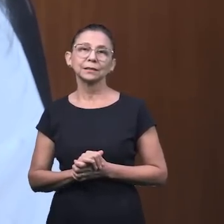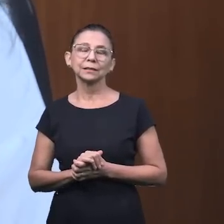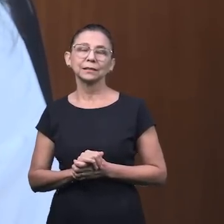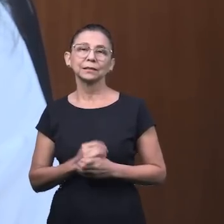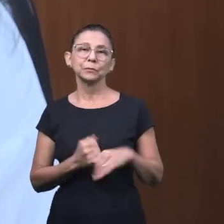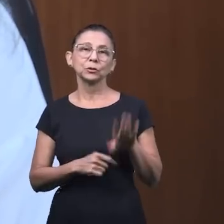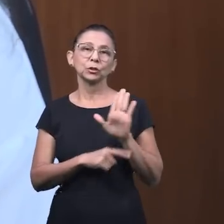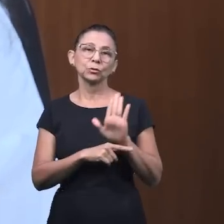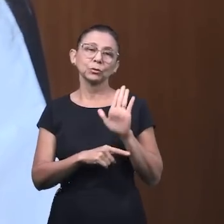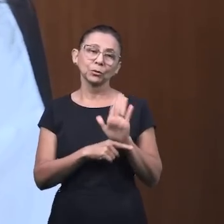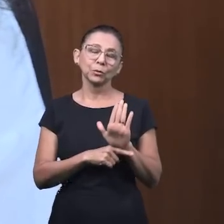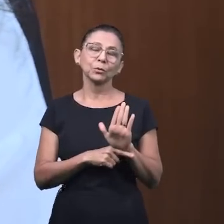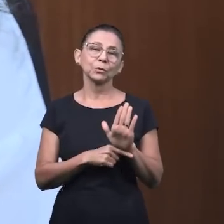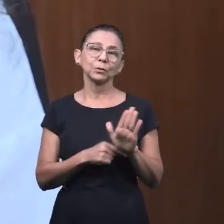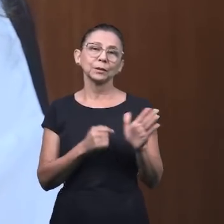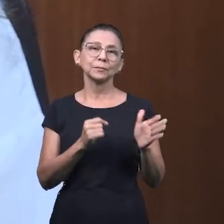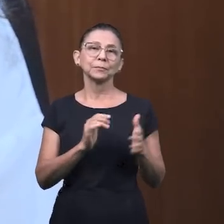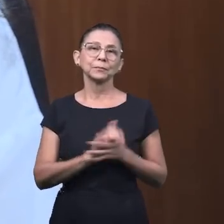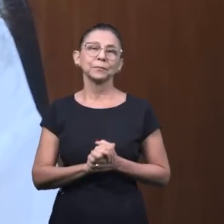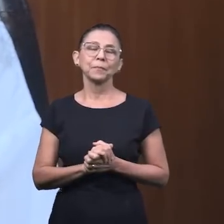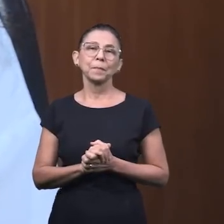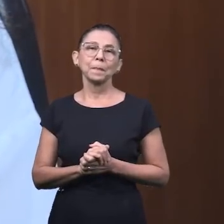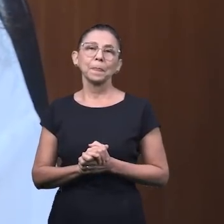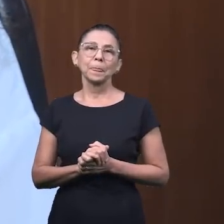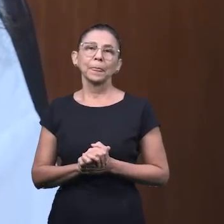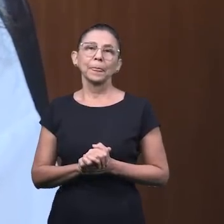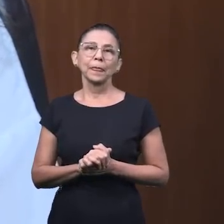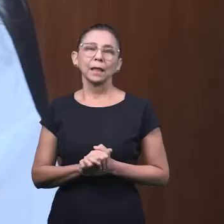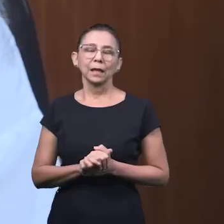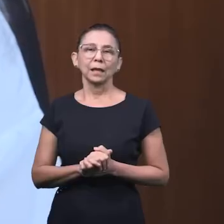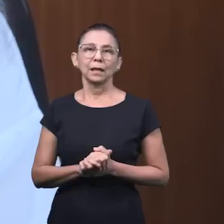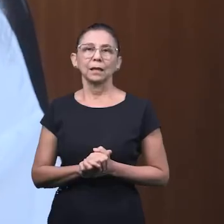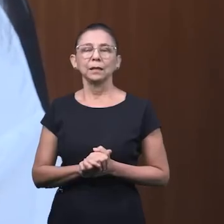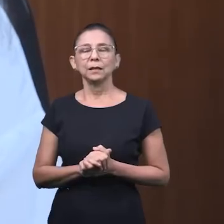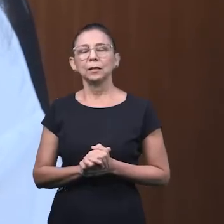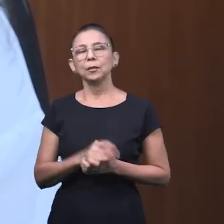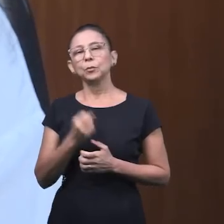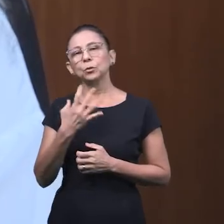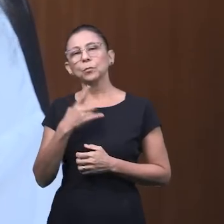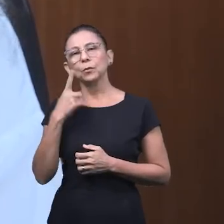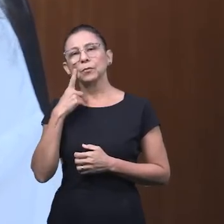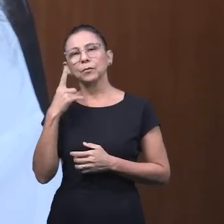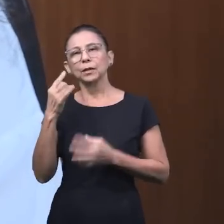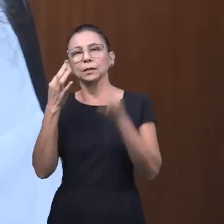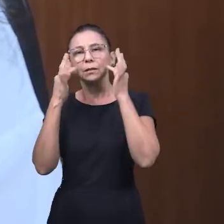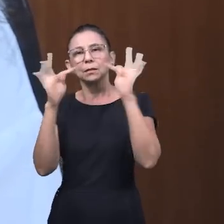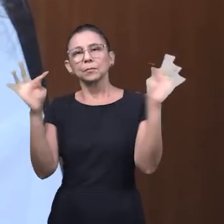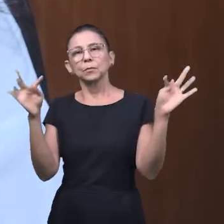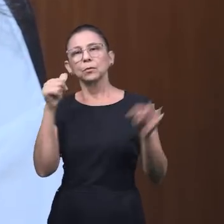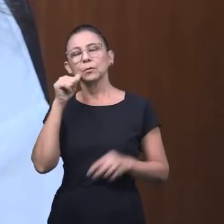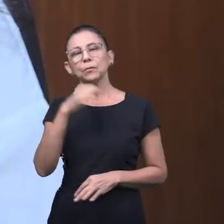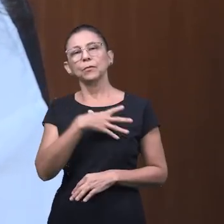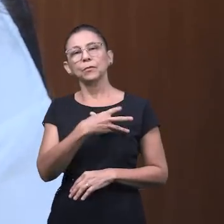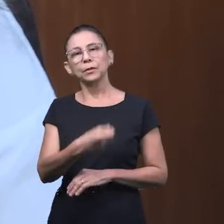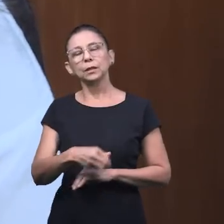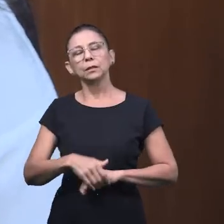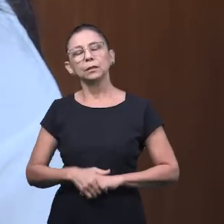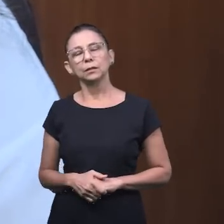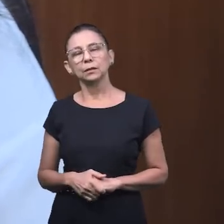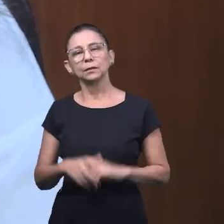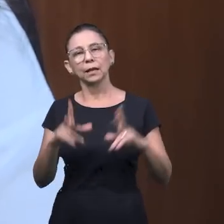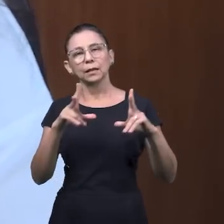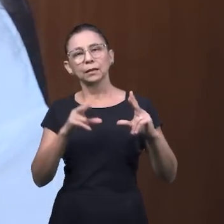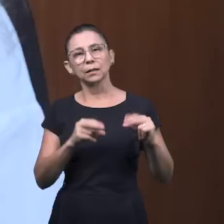serva. E é tão gratificante, sabe? Ouvir um testemunho de uma filha falando dos exemplos que o